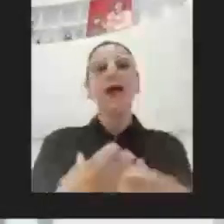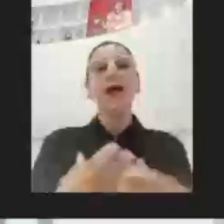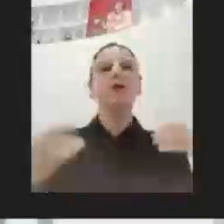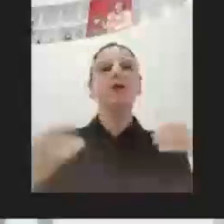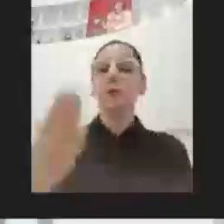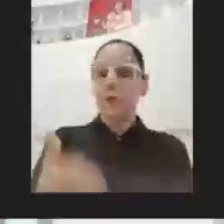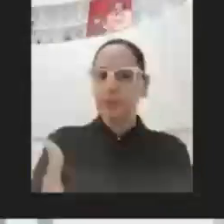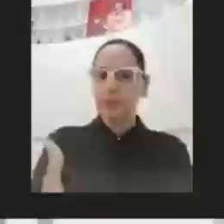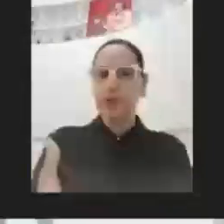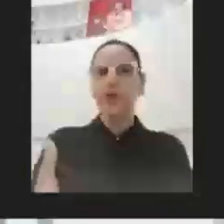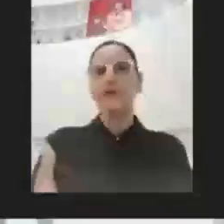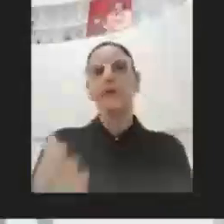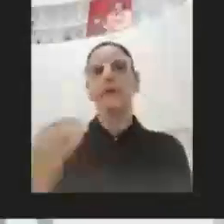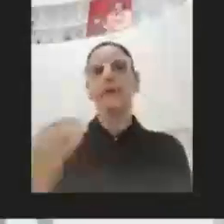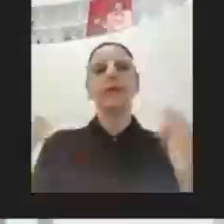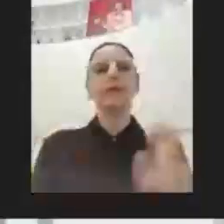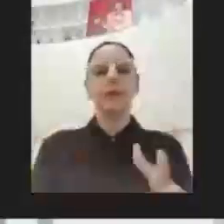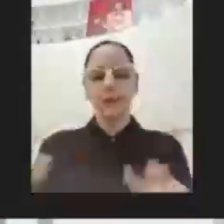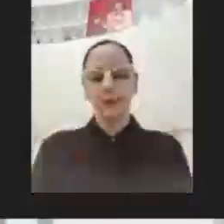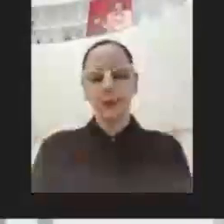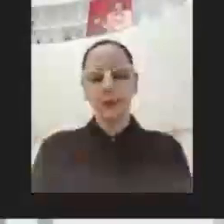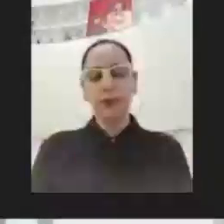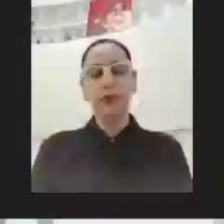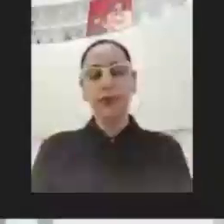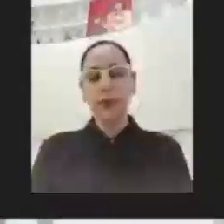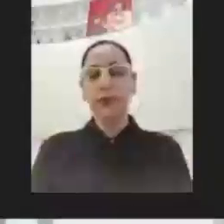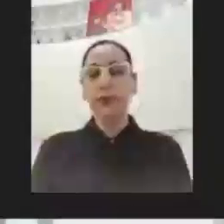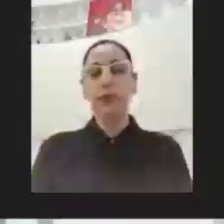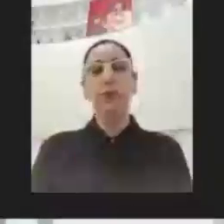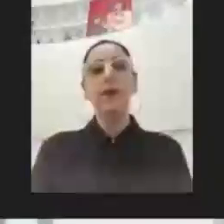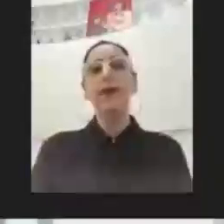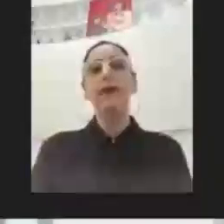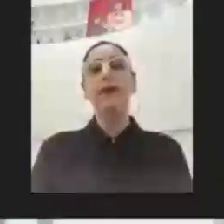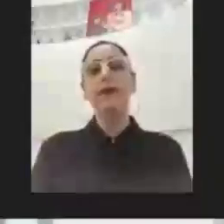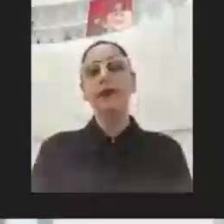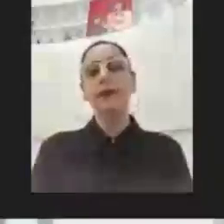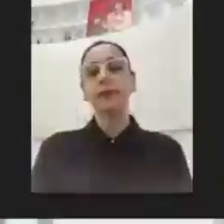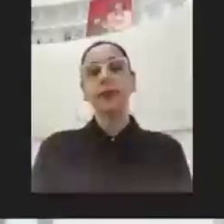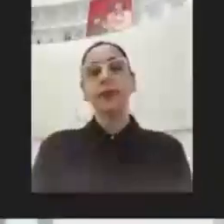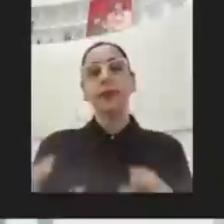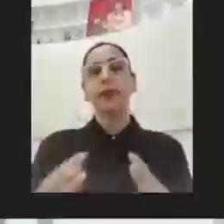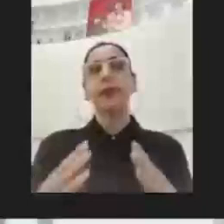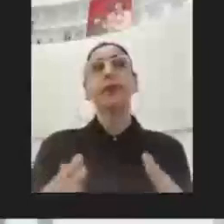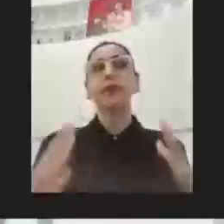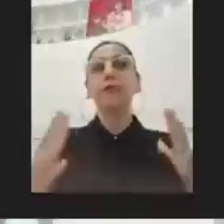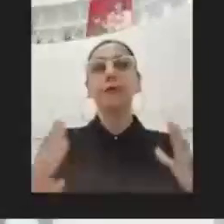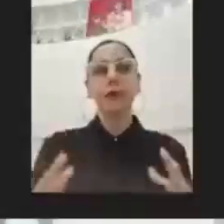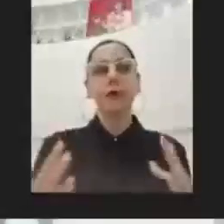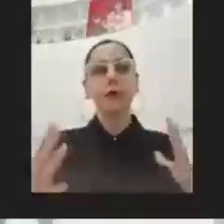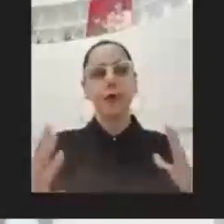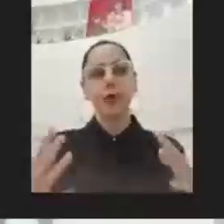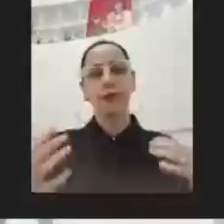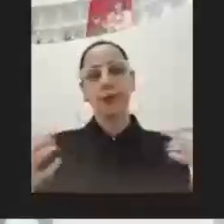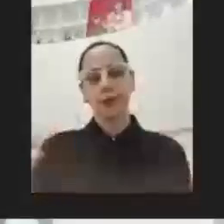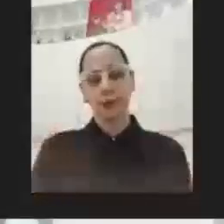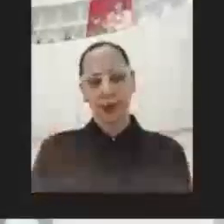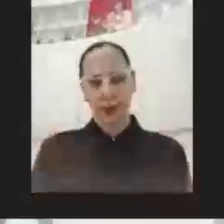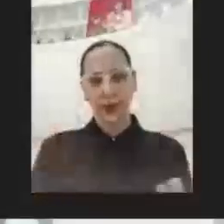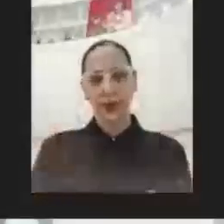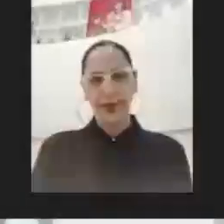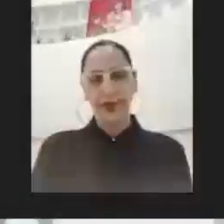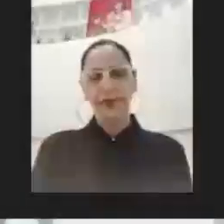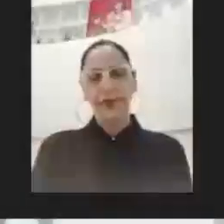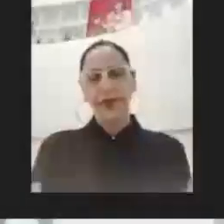para o pessoal que vai fazer a triagem, o pessoal da sala de parto, o pessoal do centro cirúrgico, que vai ser o primeiro momento da amamentação. Então, ali é o